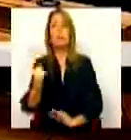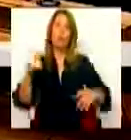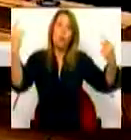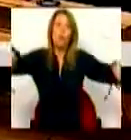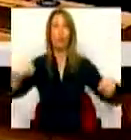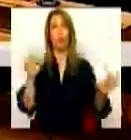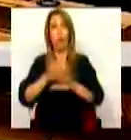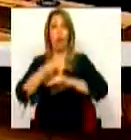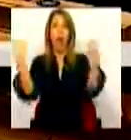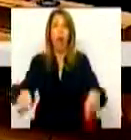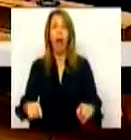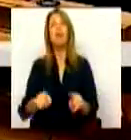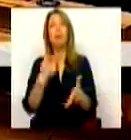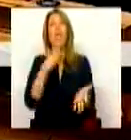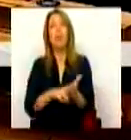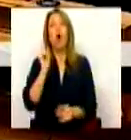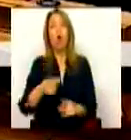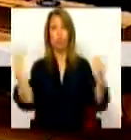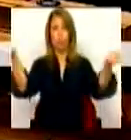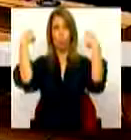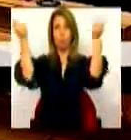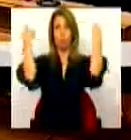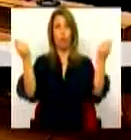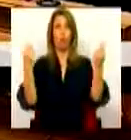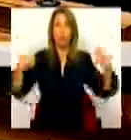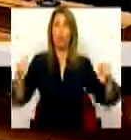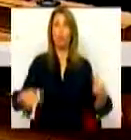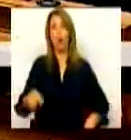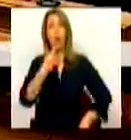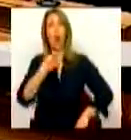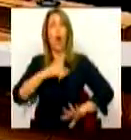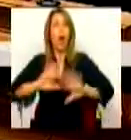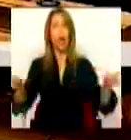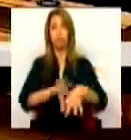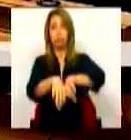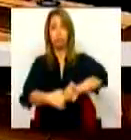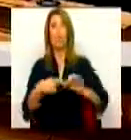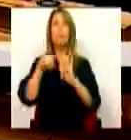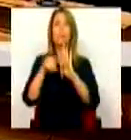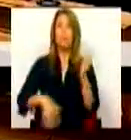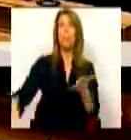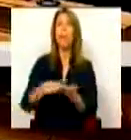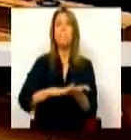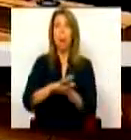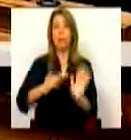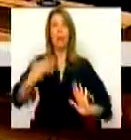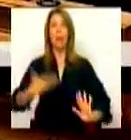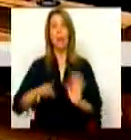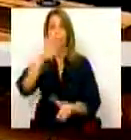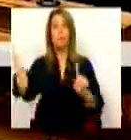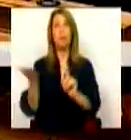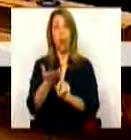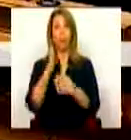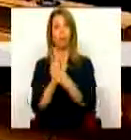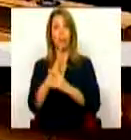ver, que na verdade são populistas, são destruturantes de princípios basilares do direito penal e do direito processual penal e até agora não resolveram